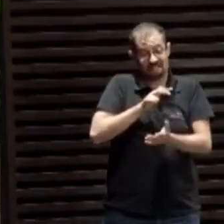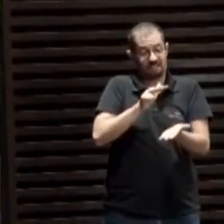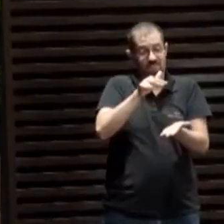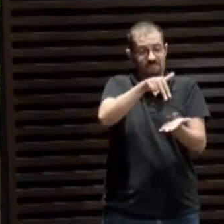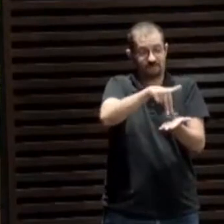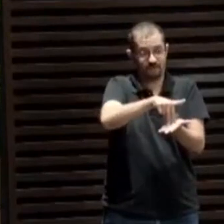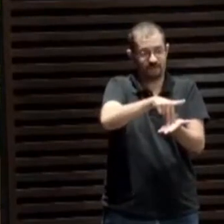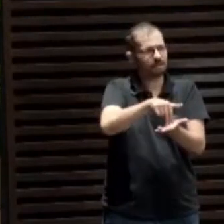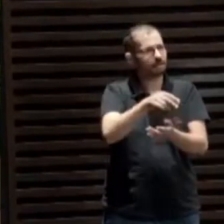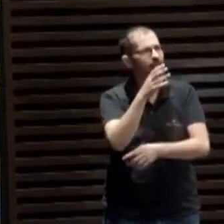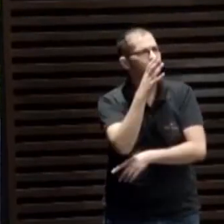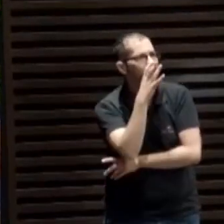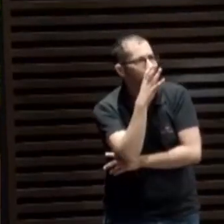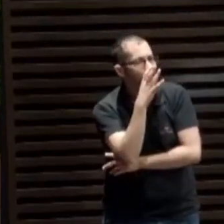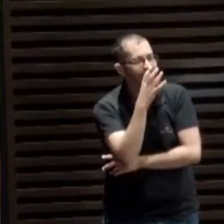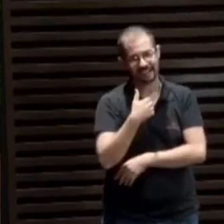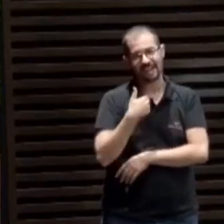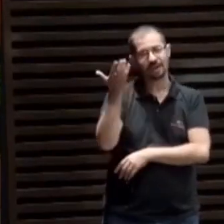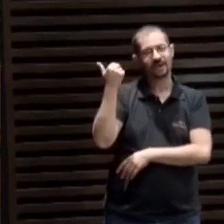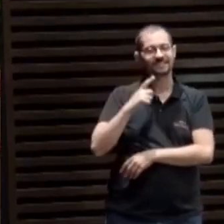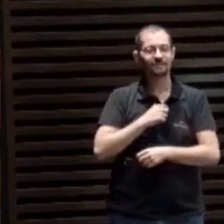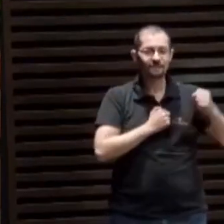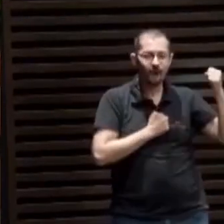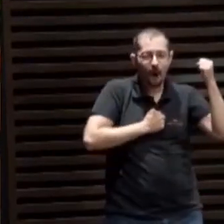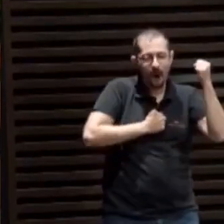música boa, eu estava acostumado a ouvir forró,